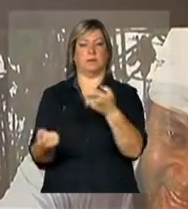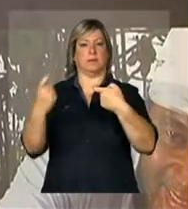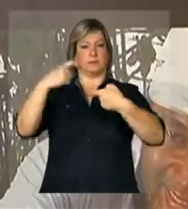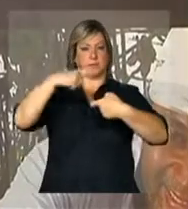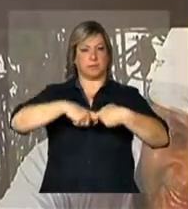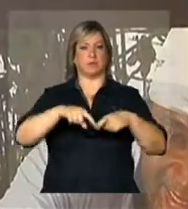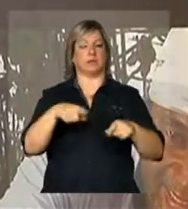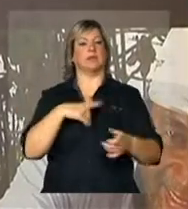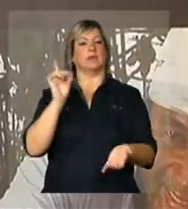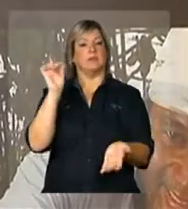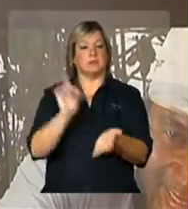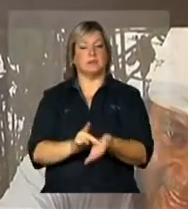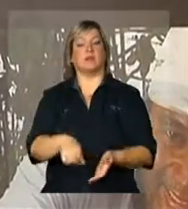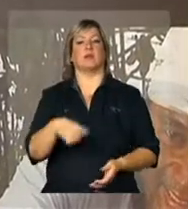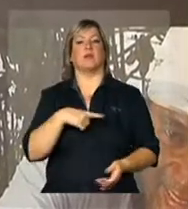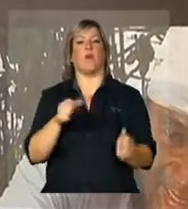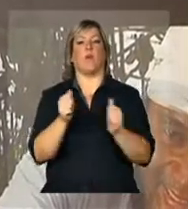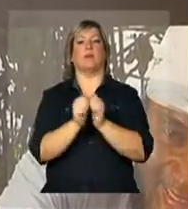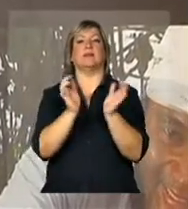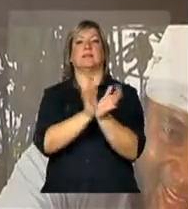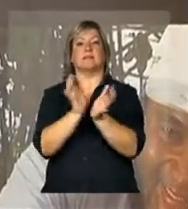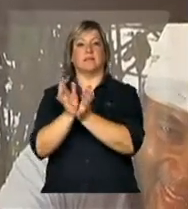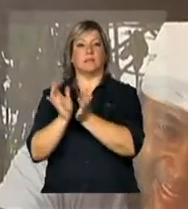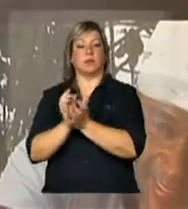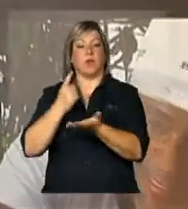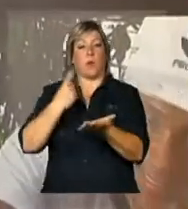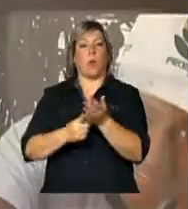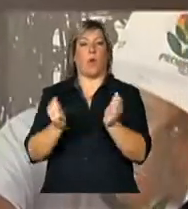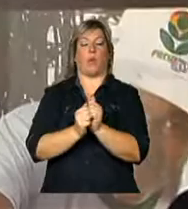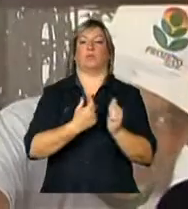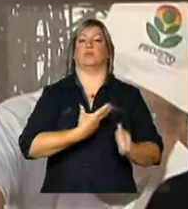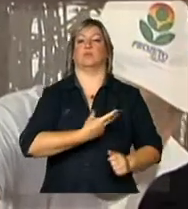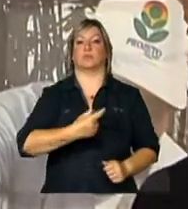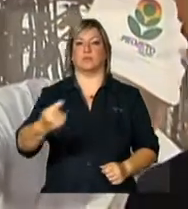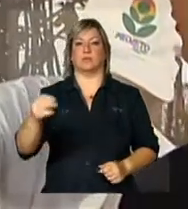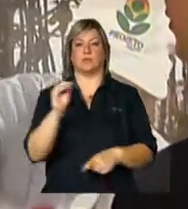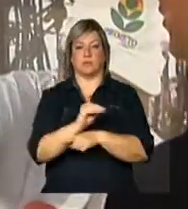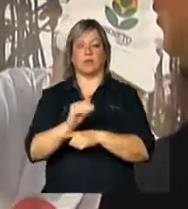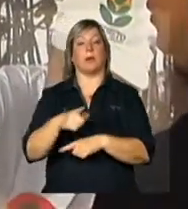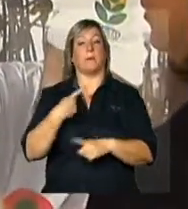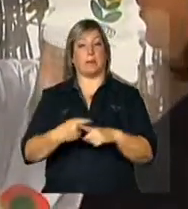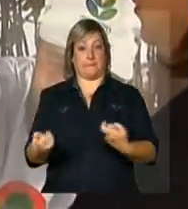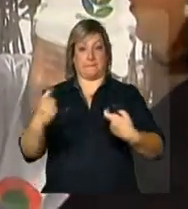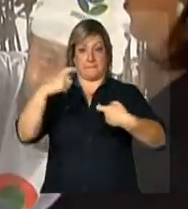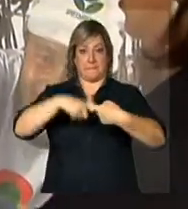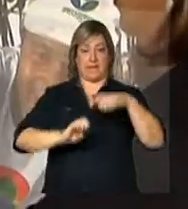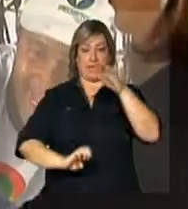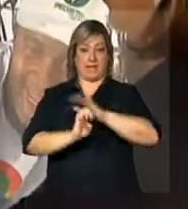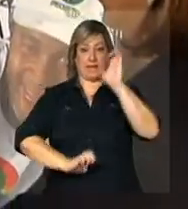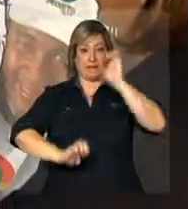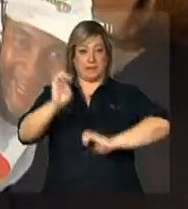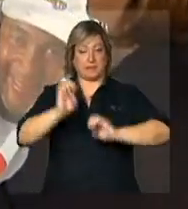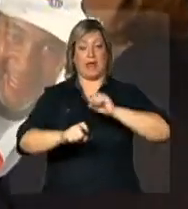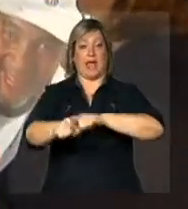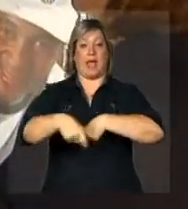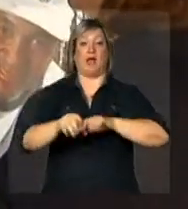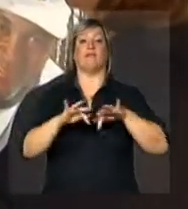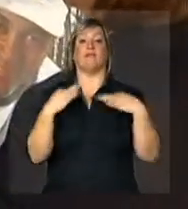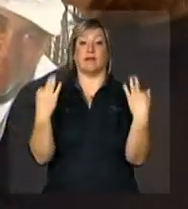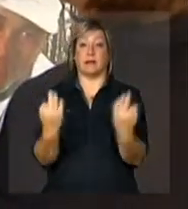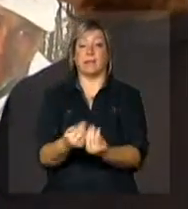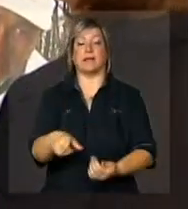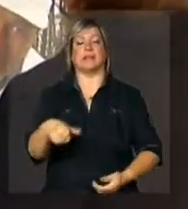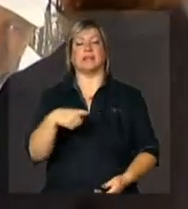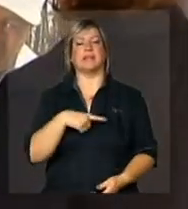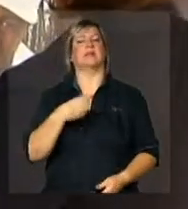parceria efetiva com os setores comprometidos com sustentabilidade. Então, eu acho que a parceria empresa agricultura familiar é uma